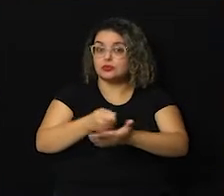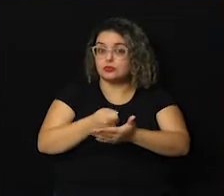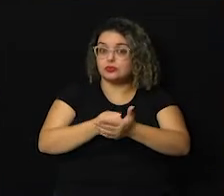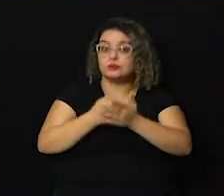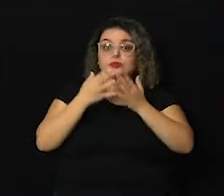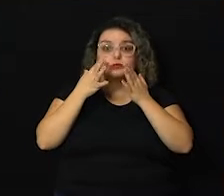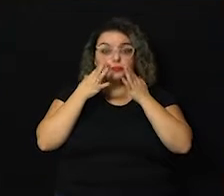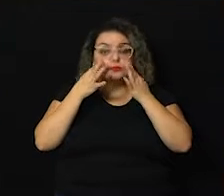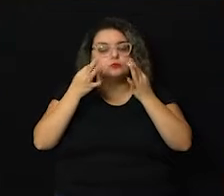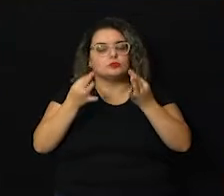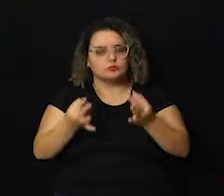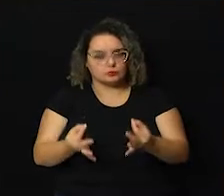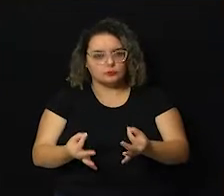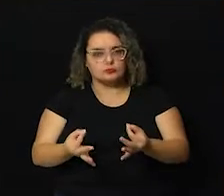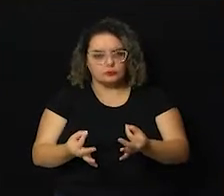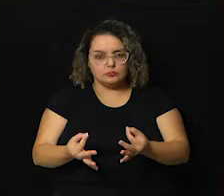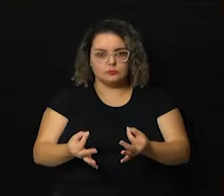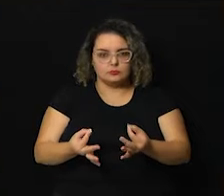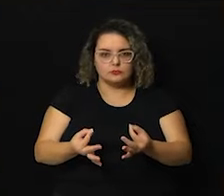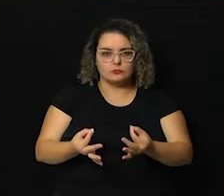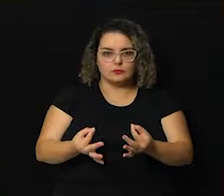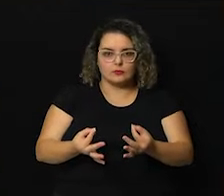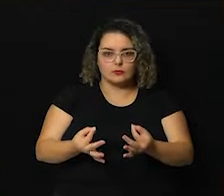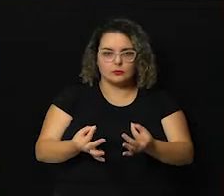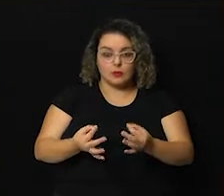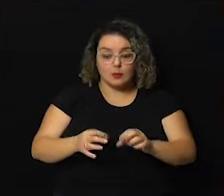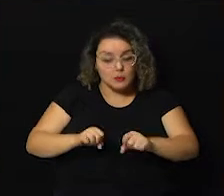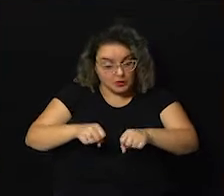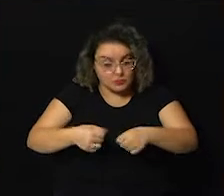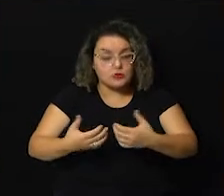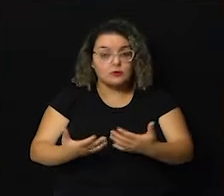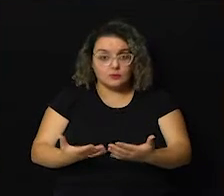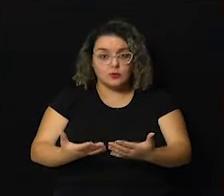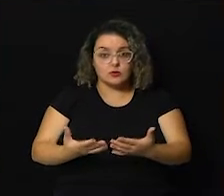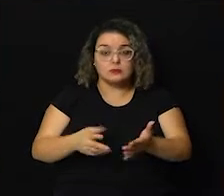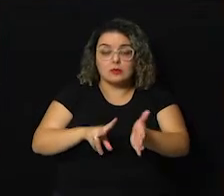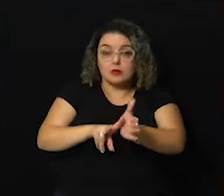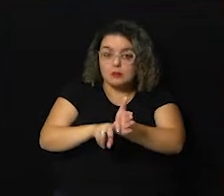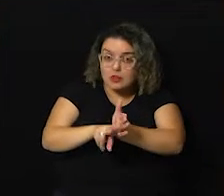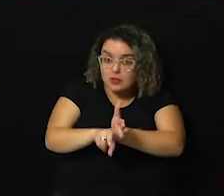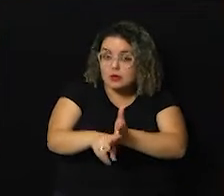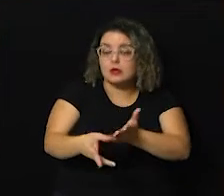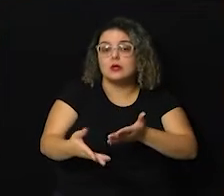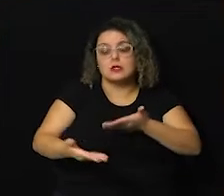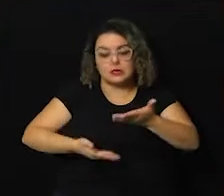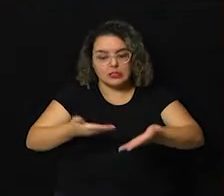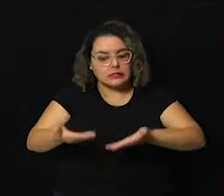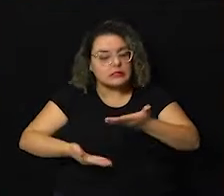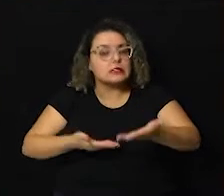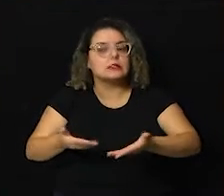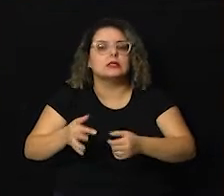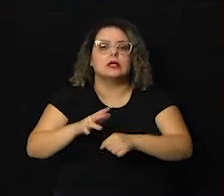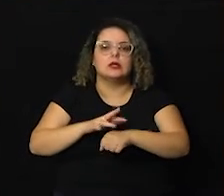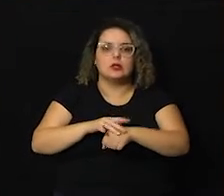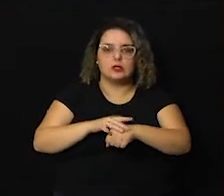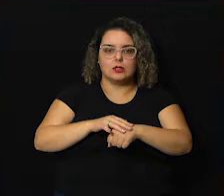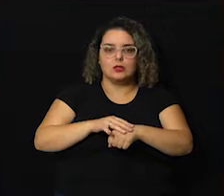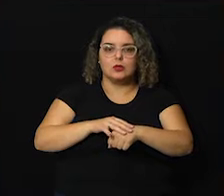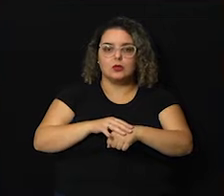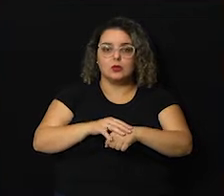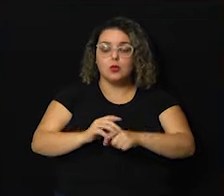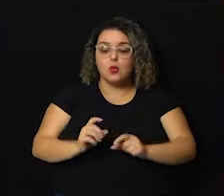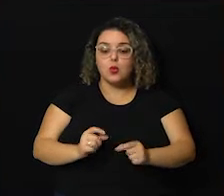mais atenção, que exigem mais energia para se fazer diagnóstico e tratar a doença. E o